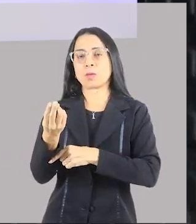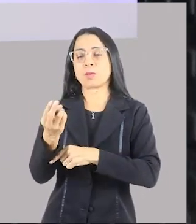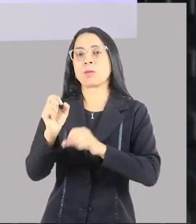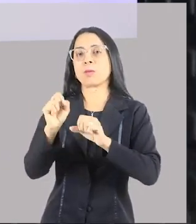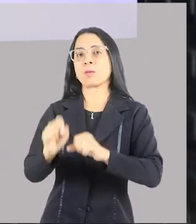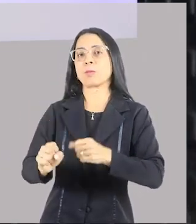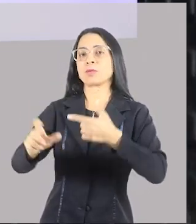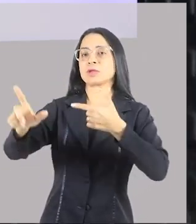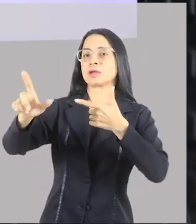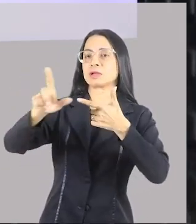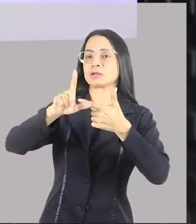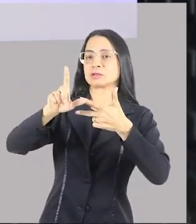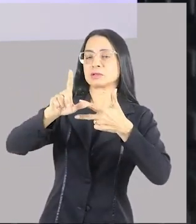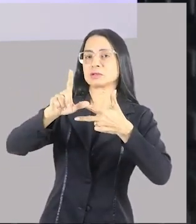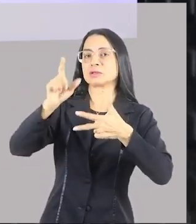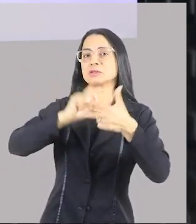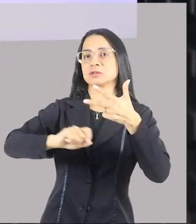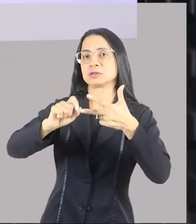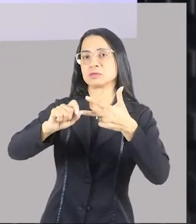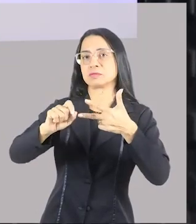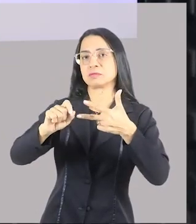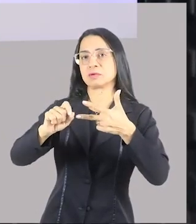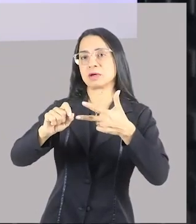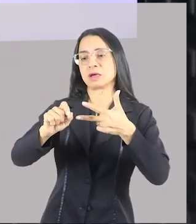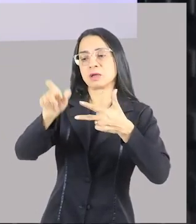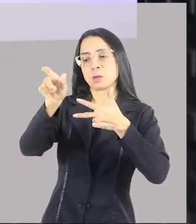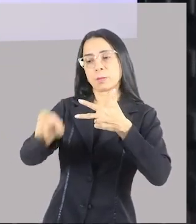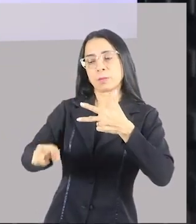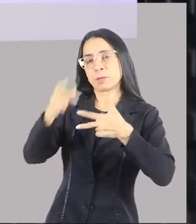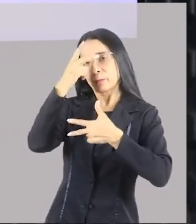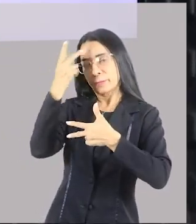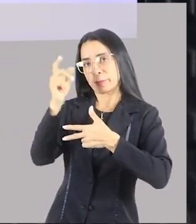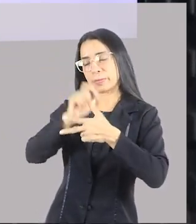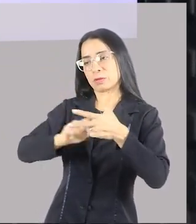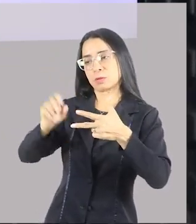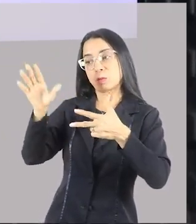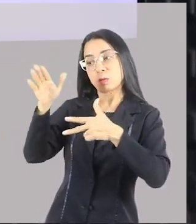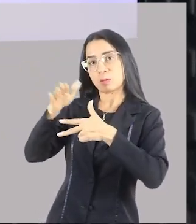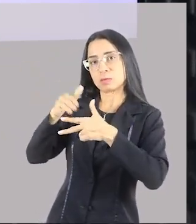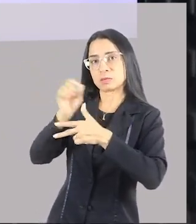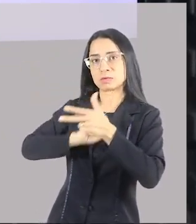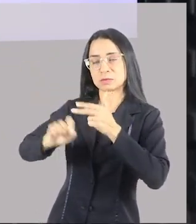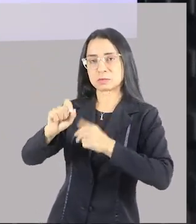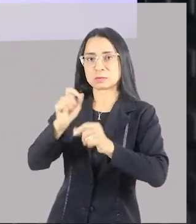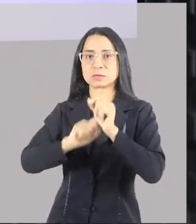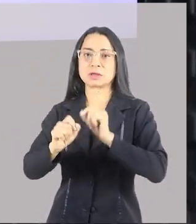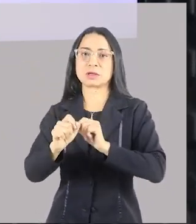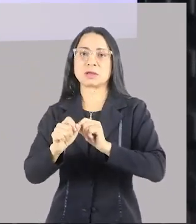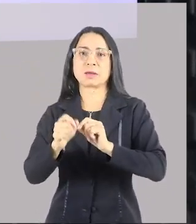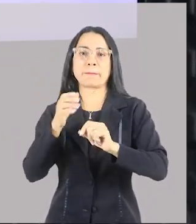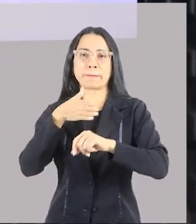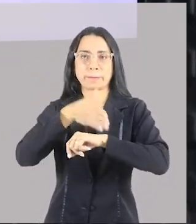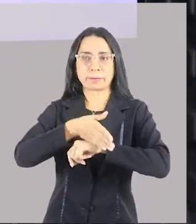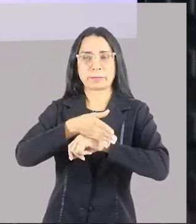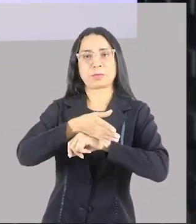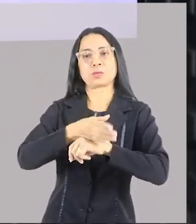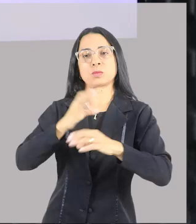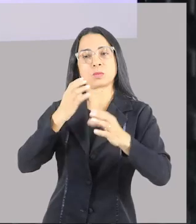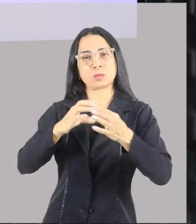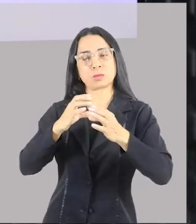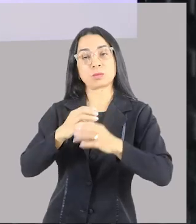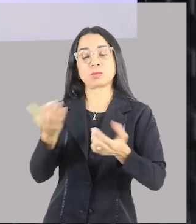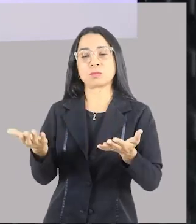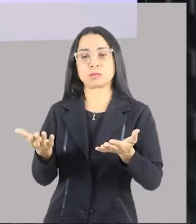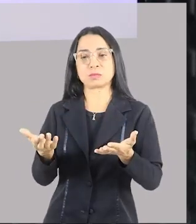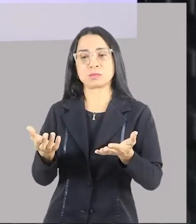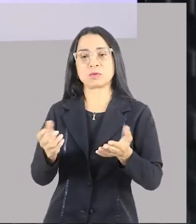aprovado no concurso, eu também tenho atos administrativos. Então, o ato administrativo sempre vai ser executado no exercício dessa